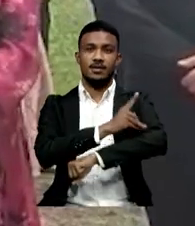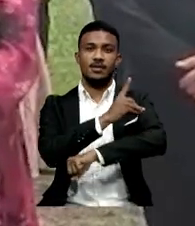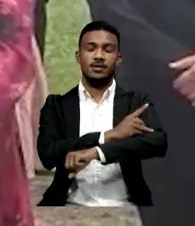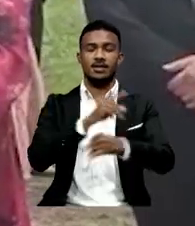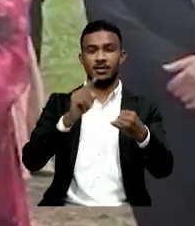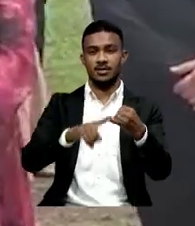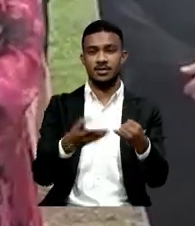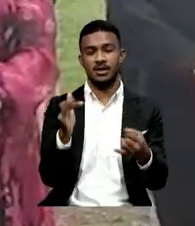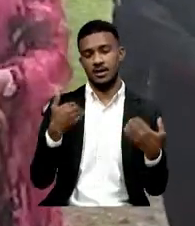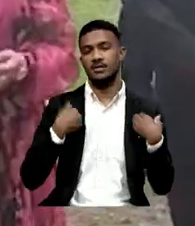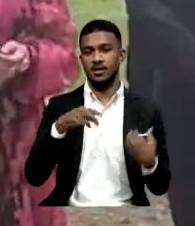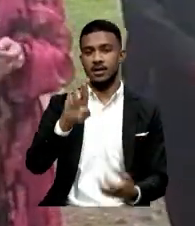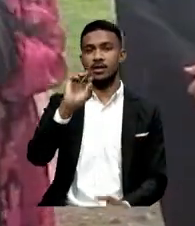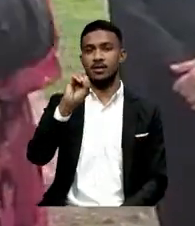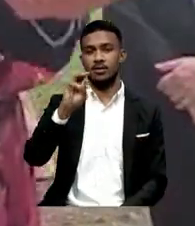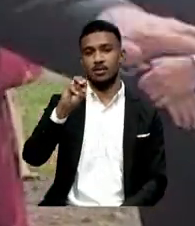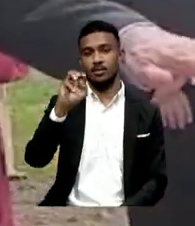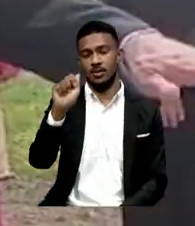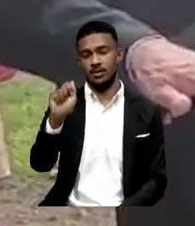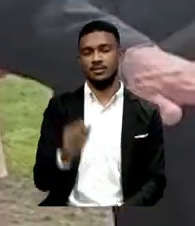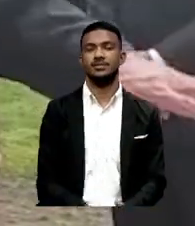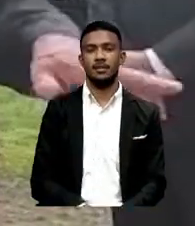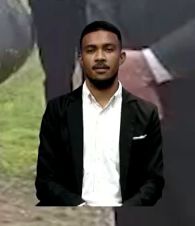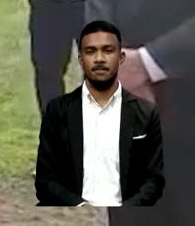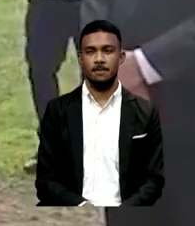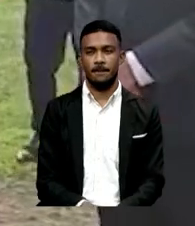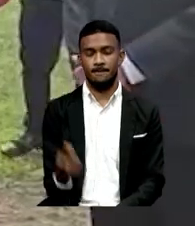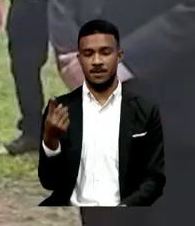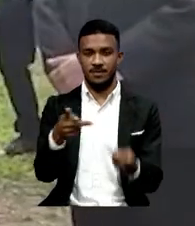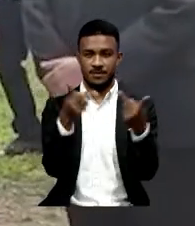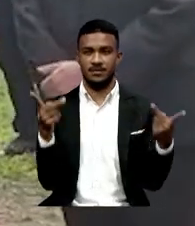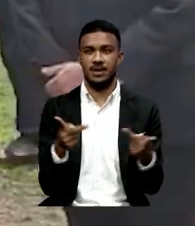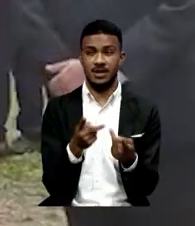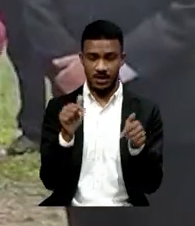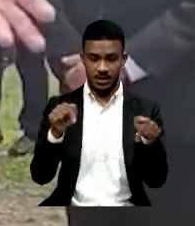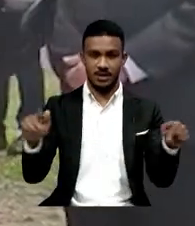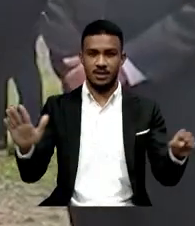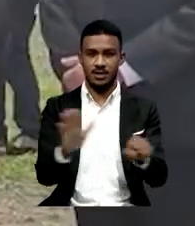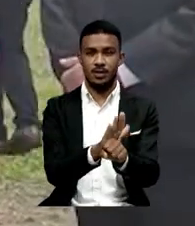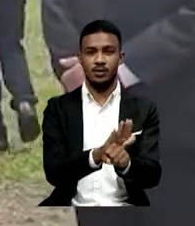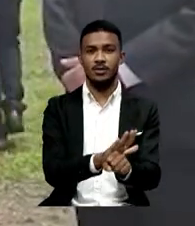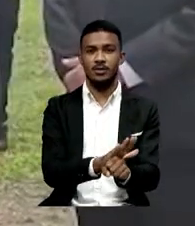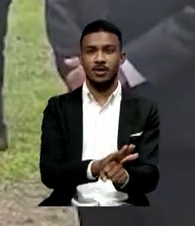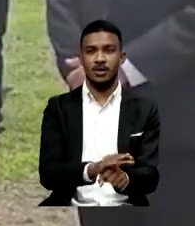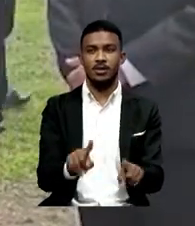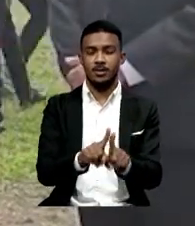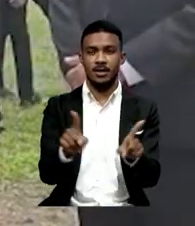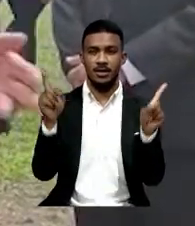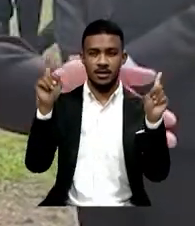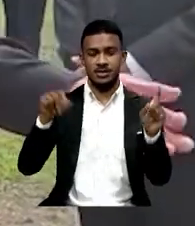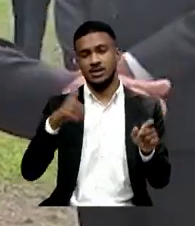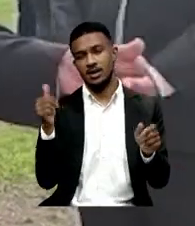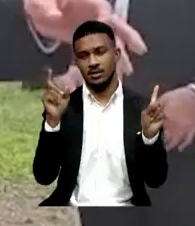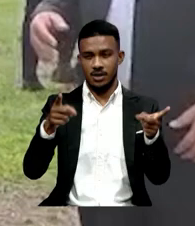ikusirne ia Roma. Lai ida fatira ne na kono. Mai be balum ting fila de